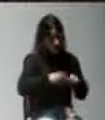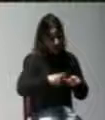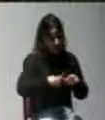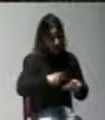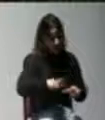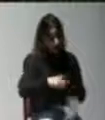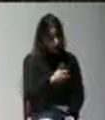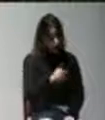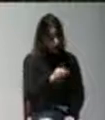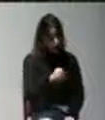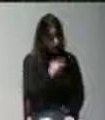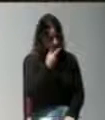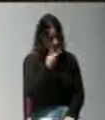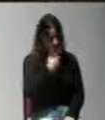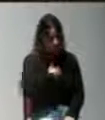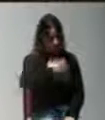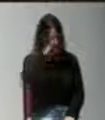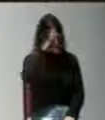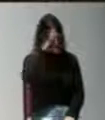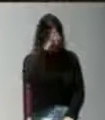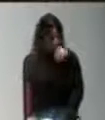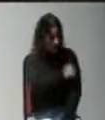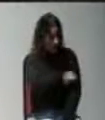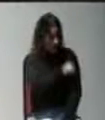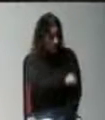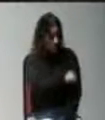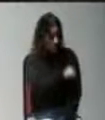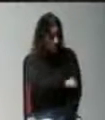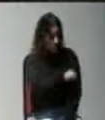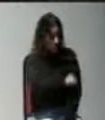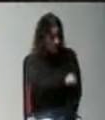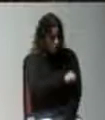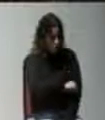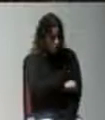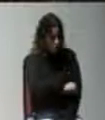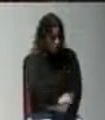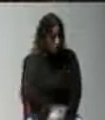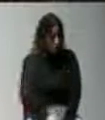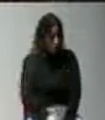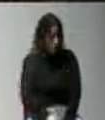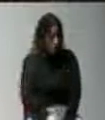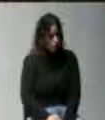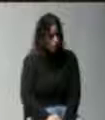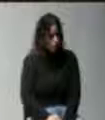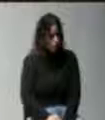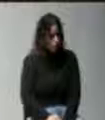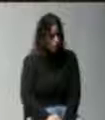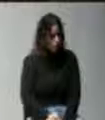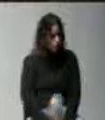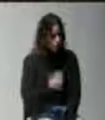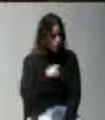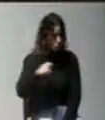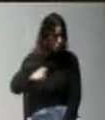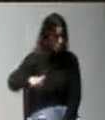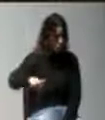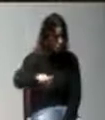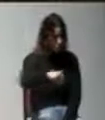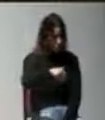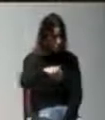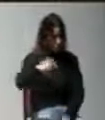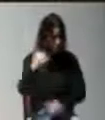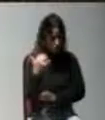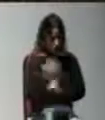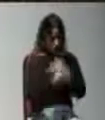poeta registra a memória de Rio de Janeiro de estranhos suburbanos, a caminho do Jardim de Alá, no